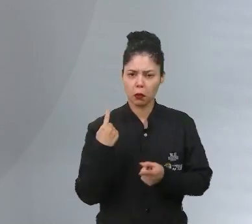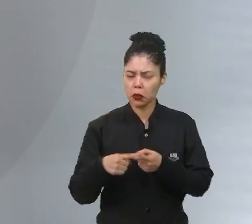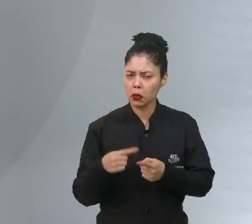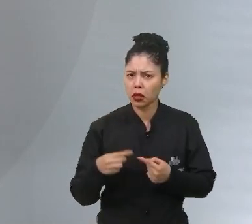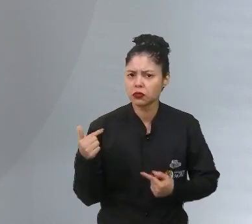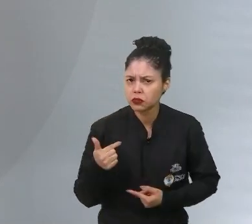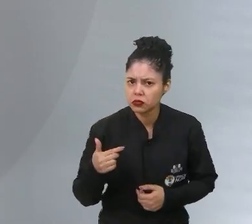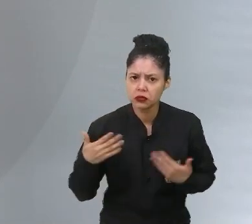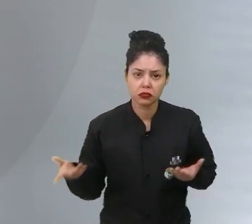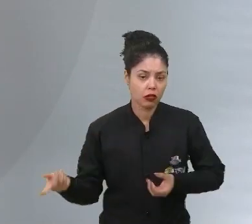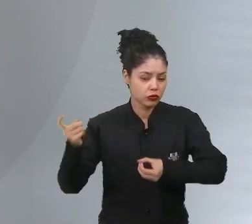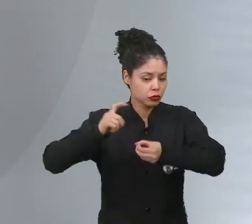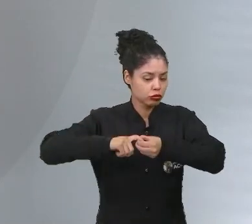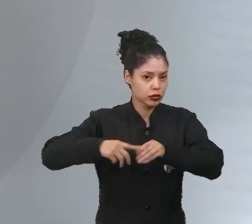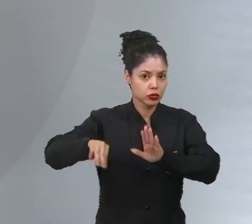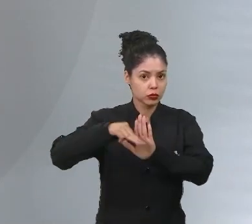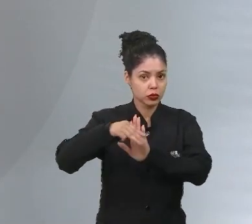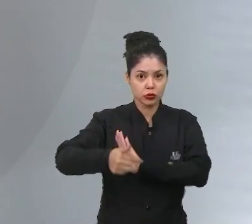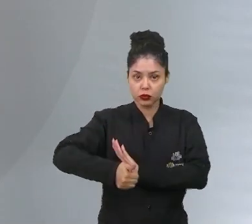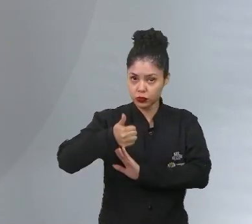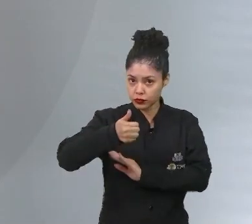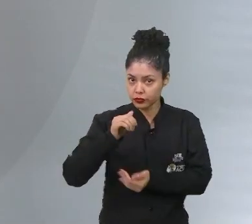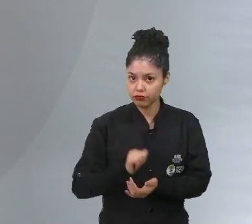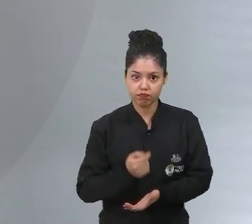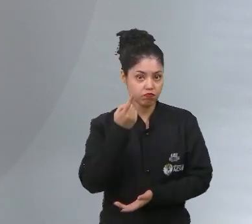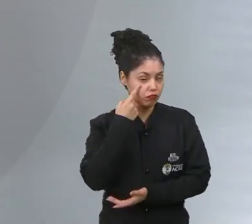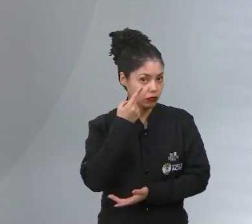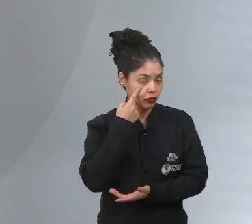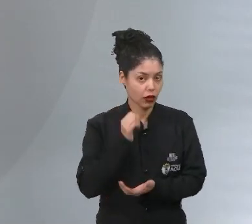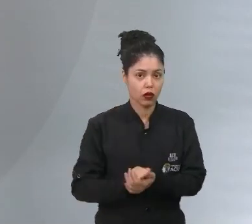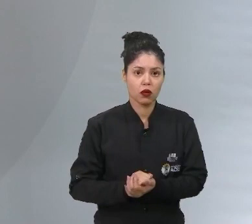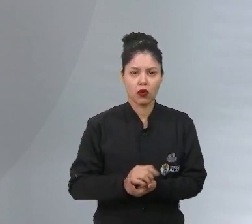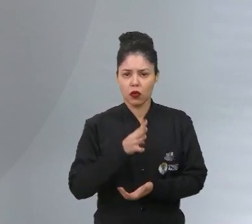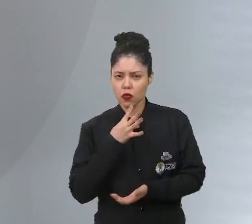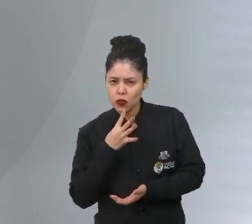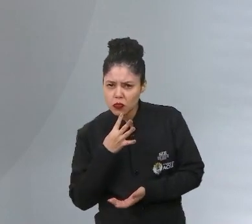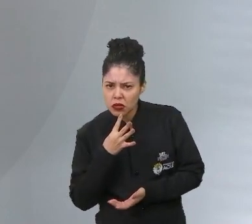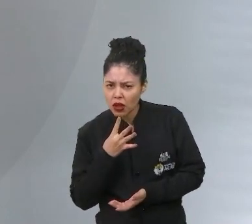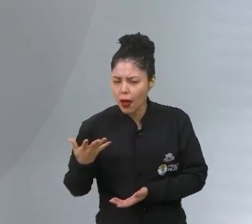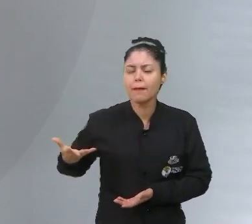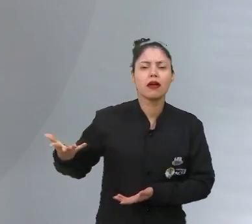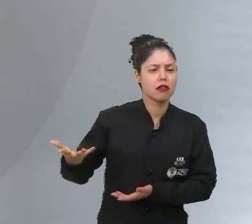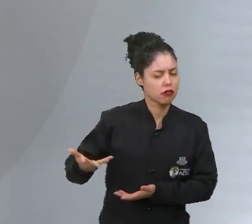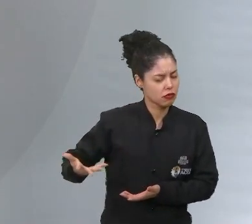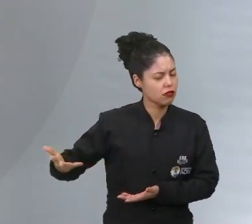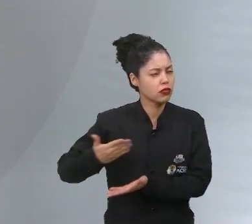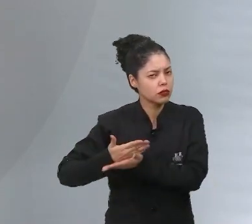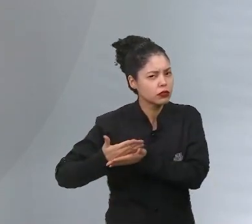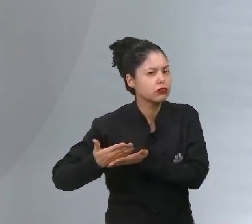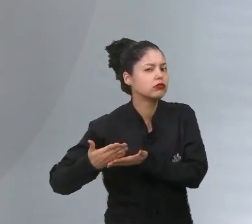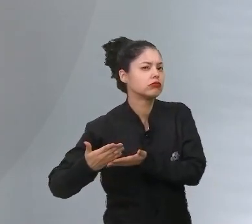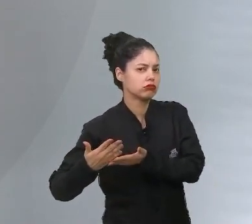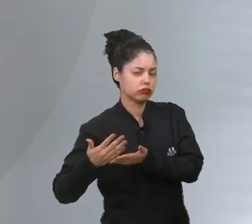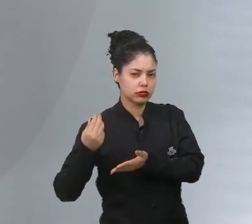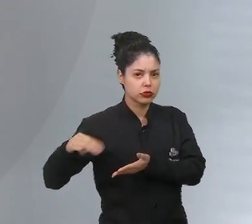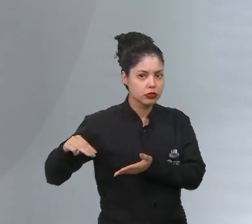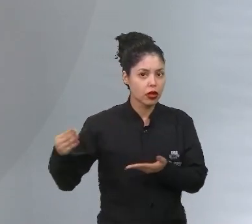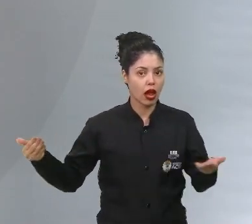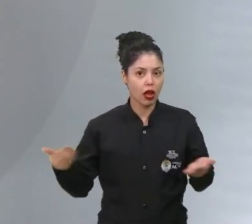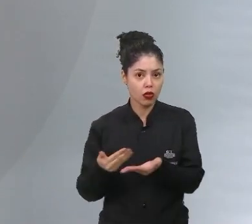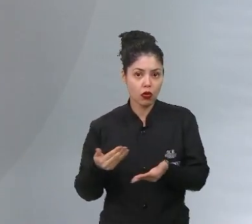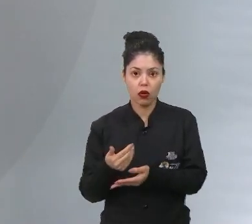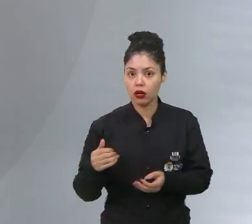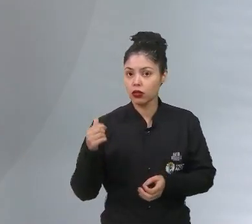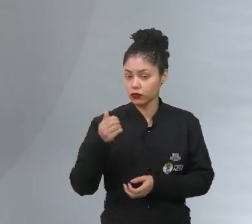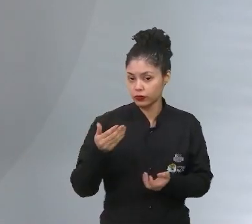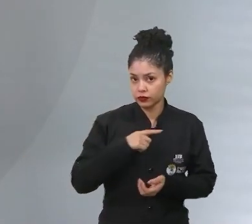2? Você vai voltar no módulo 1, vai dar uma olhada na parte de conhecimentos básicos, definições que a gente viu anteriormente, e hoje a gente vai trabalhar o módulo